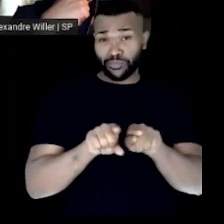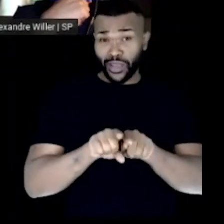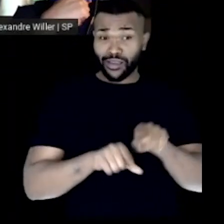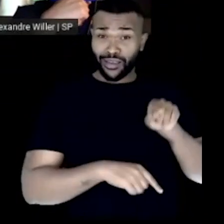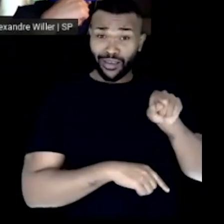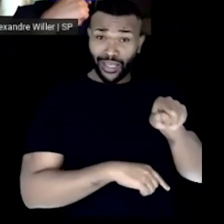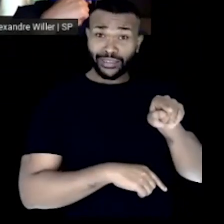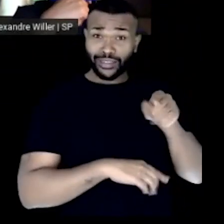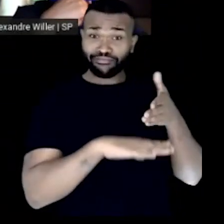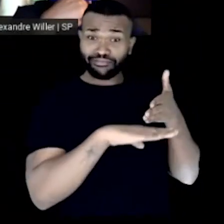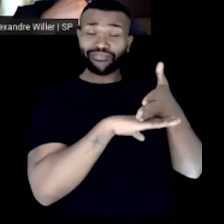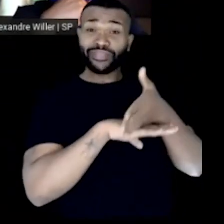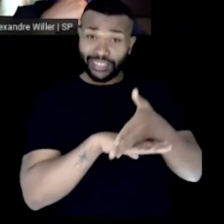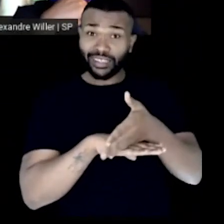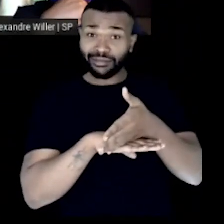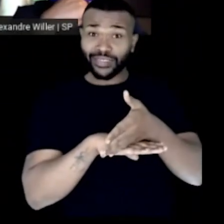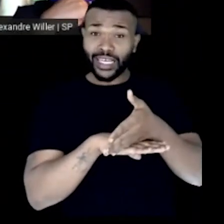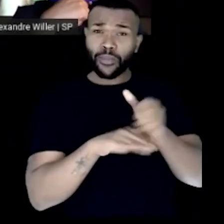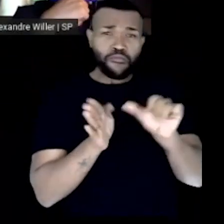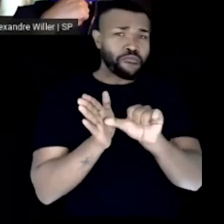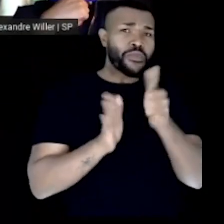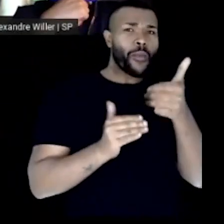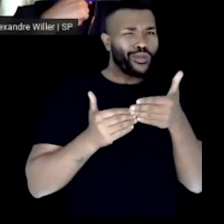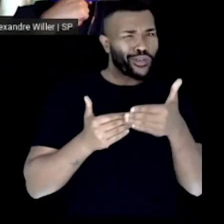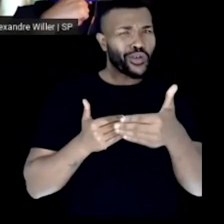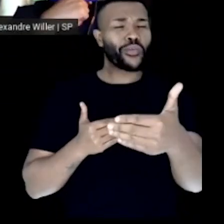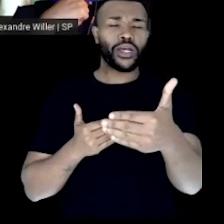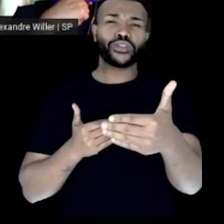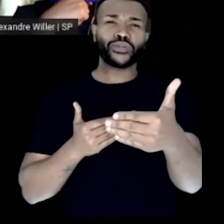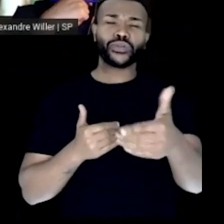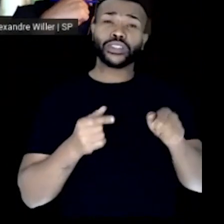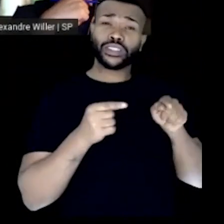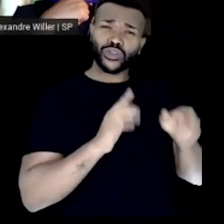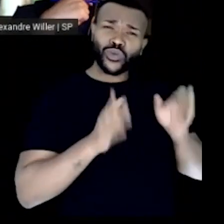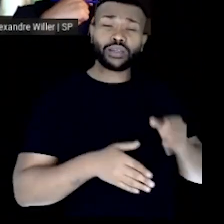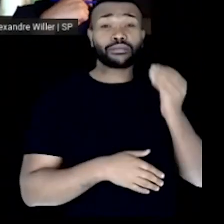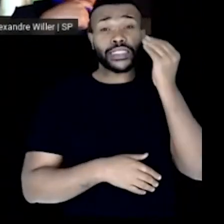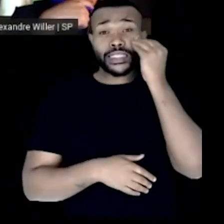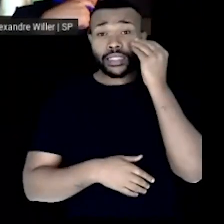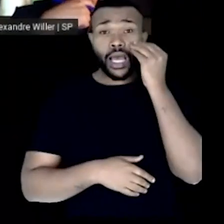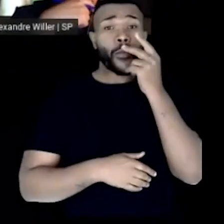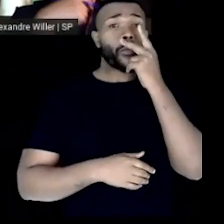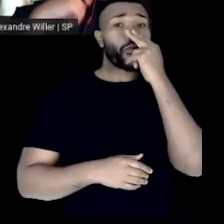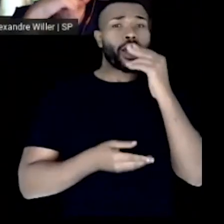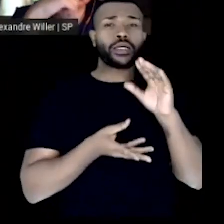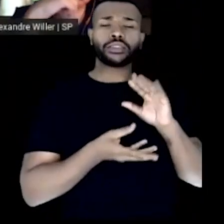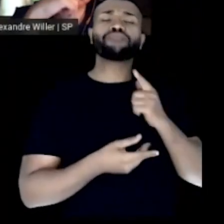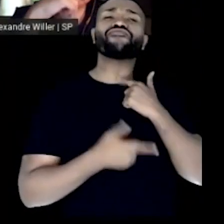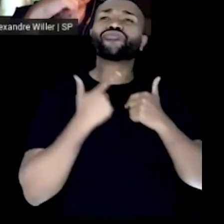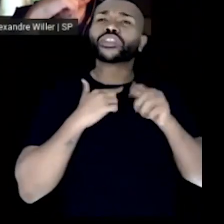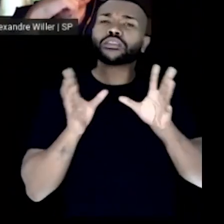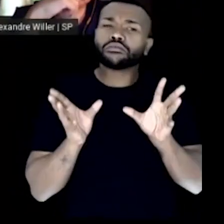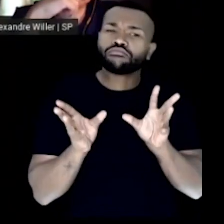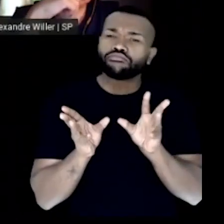nome já diz, né, essa entrada, esse primeiro passo, ele é uma tentativa de condensar